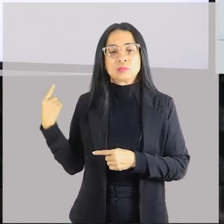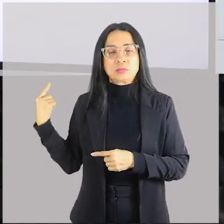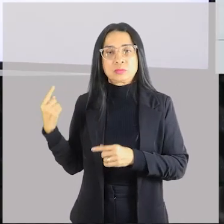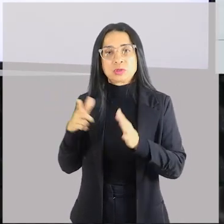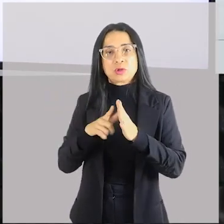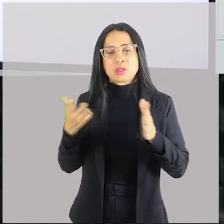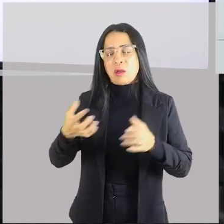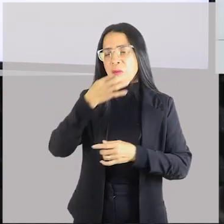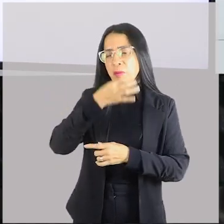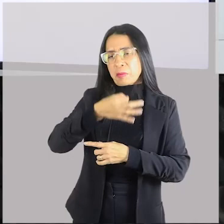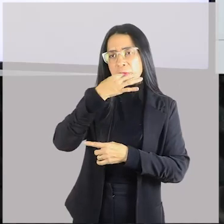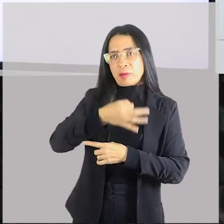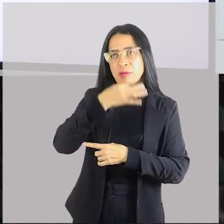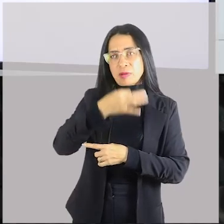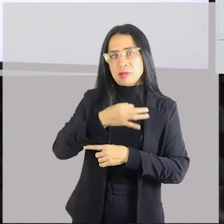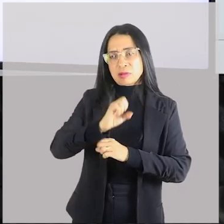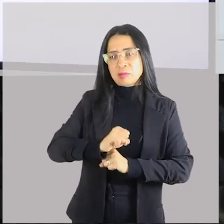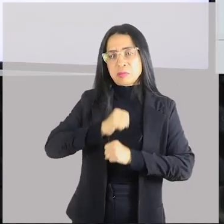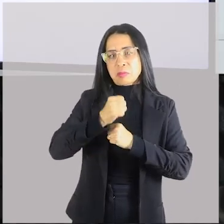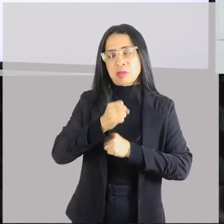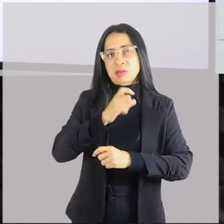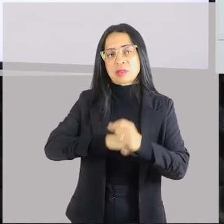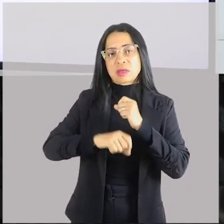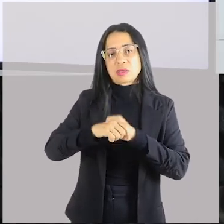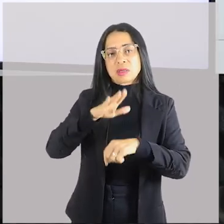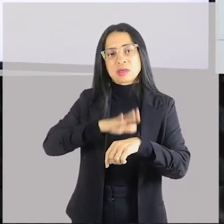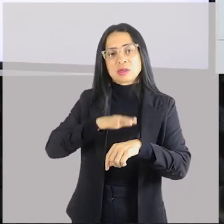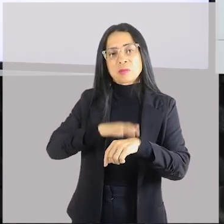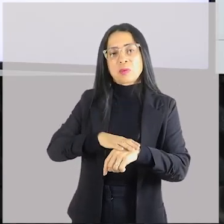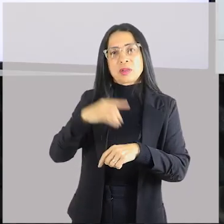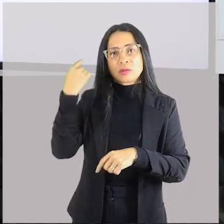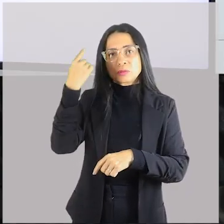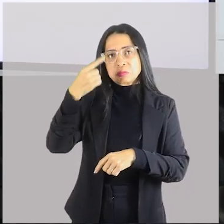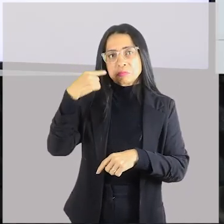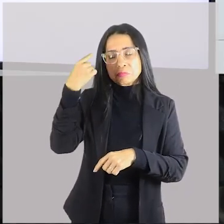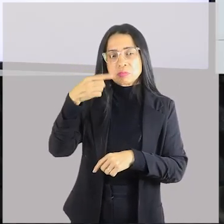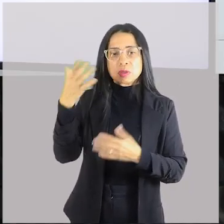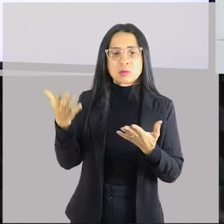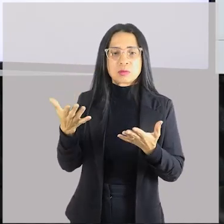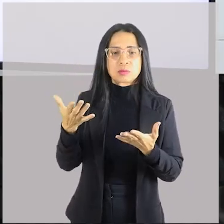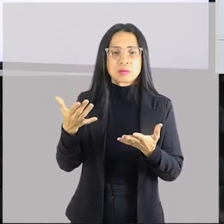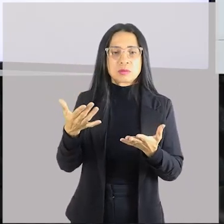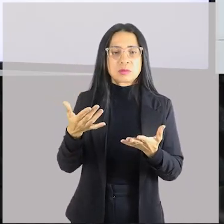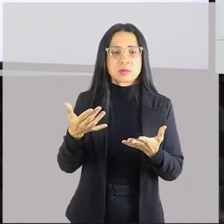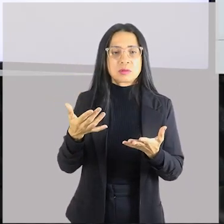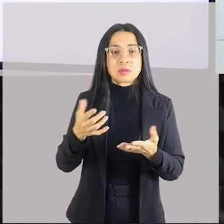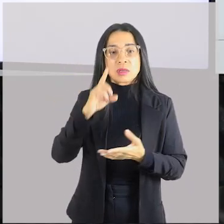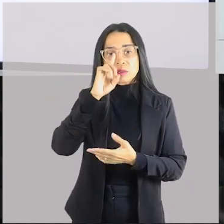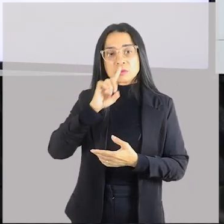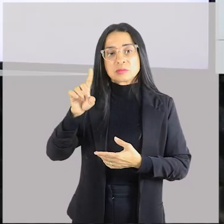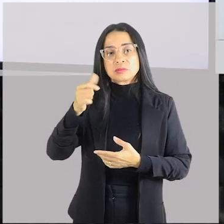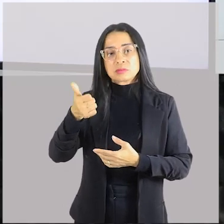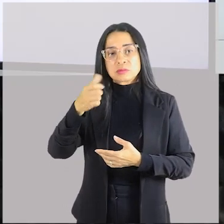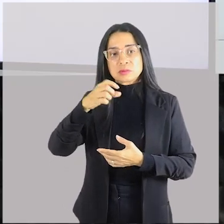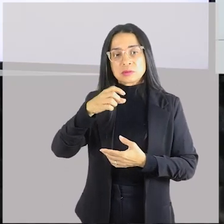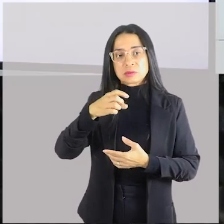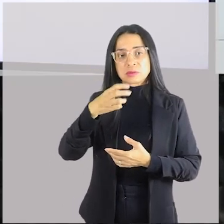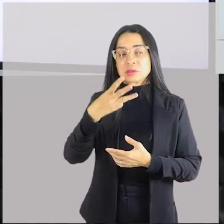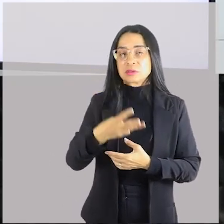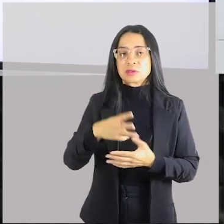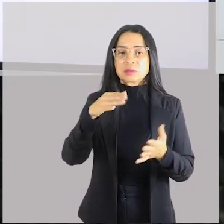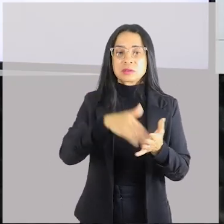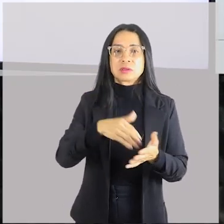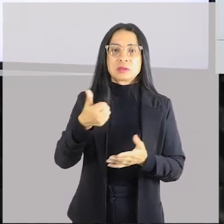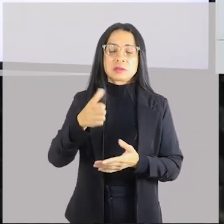também fez críticas pesadíssimas chamou a tela de doente mental E aí nos dias 13 até o dia 18 de fevereiro de